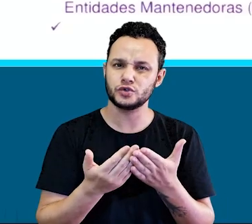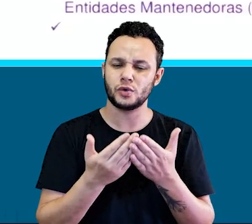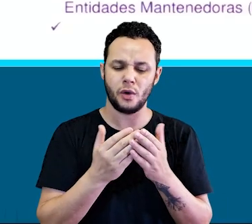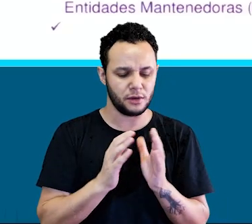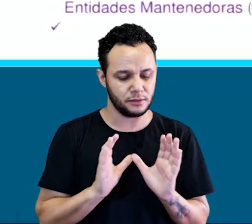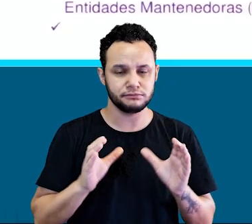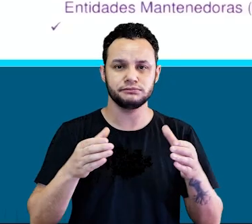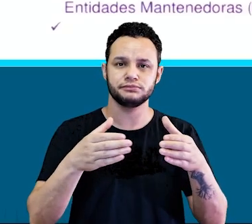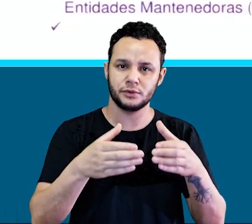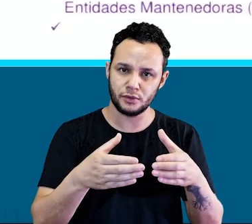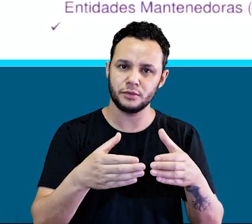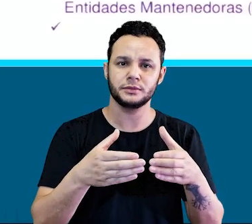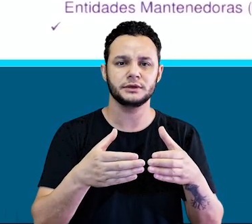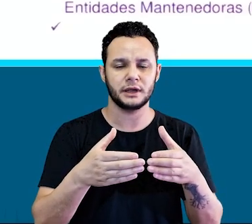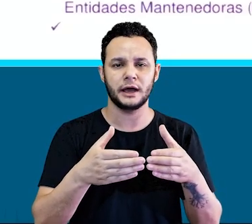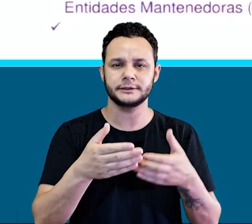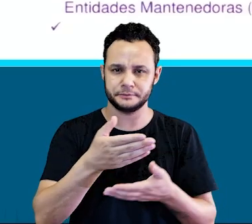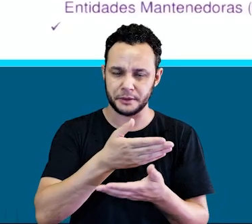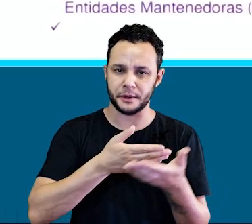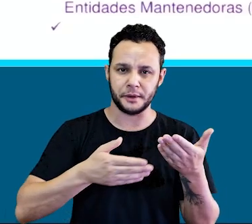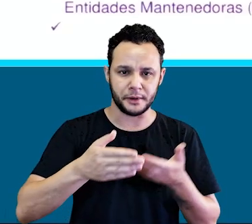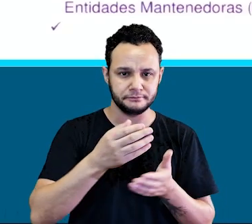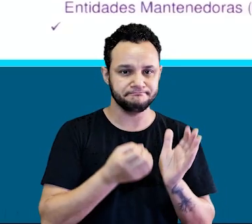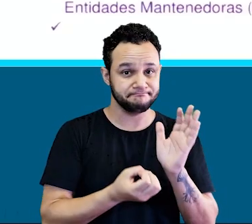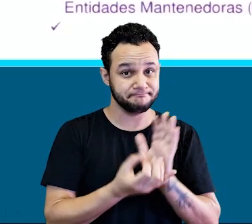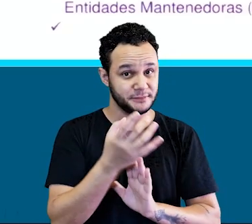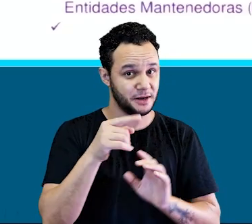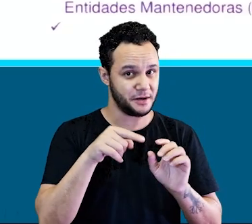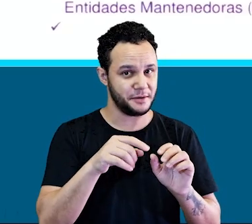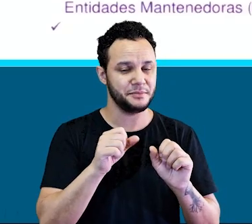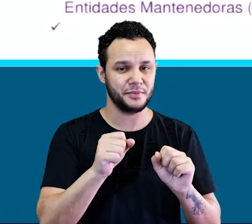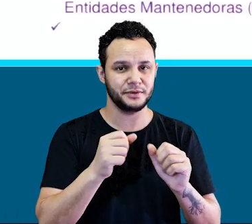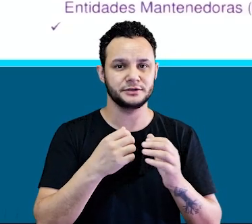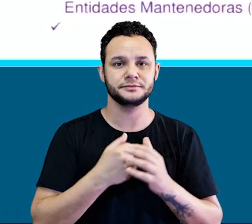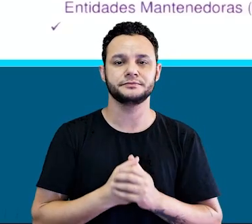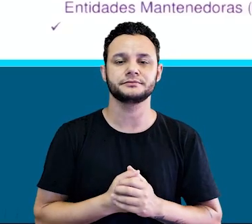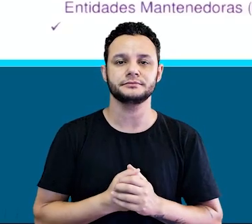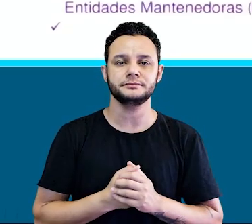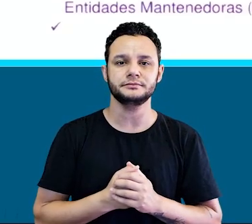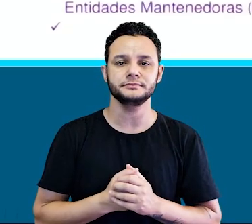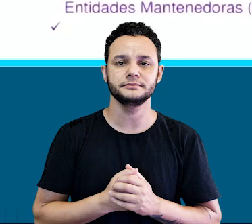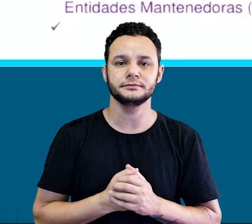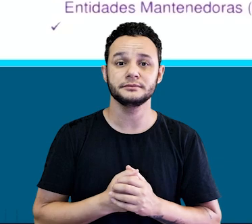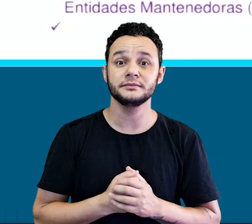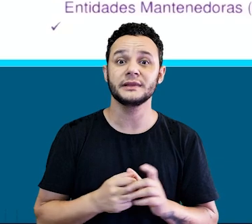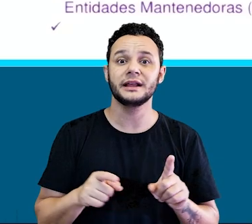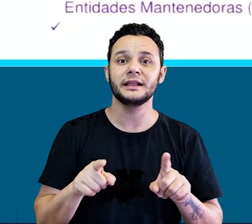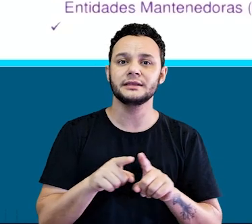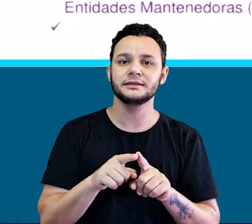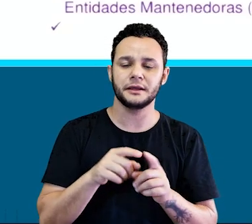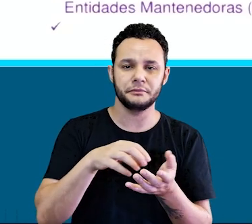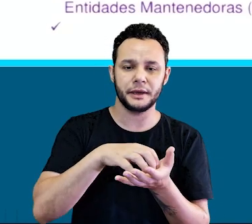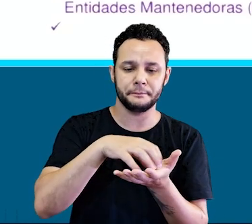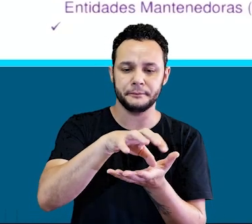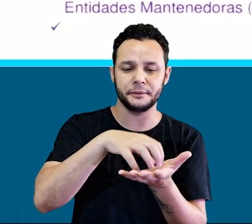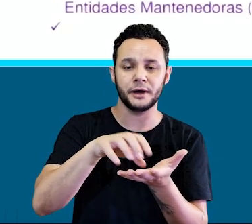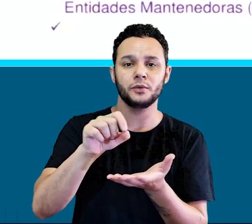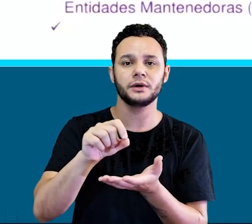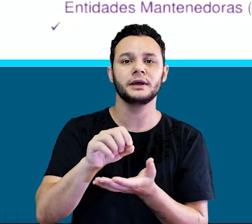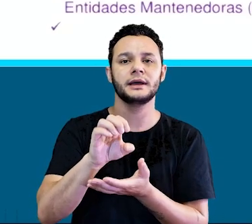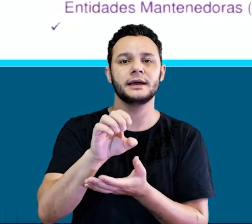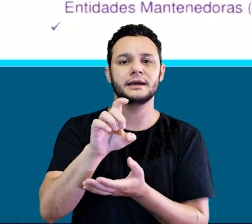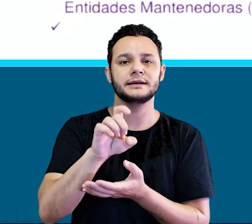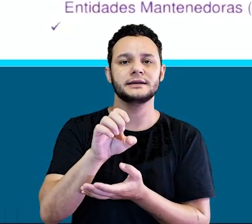meio da escola, né, da comunidade ou de ambos, certo? E existem também as entidades